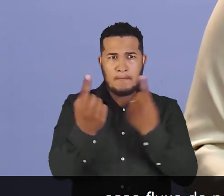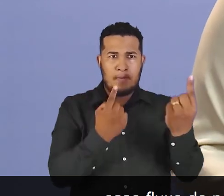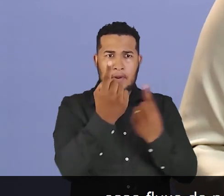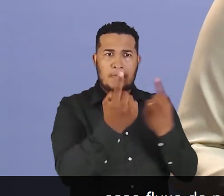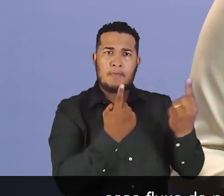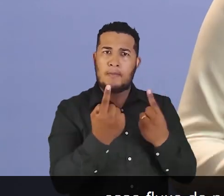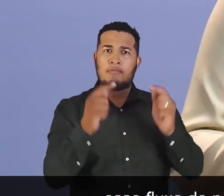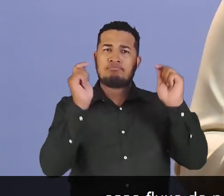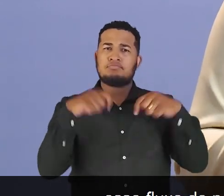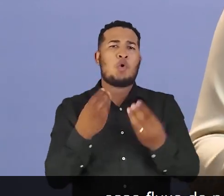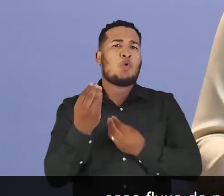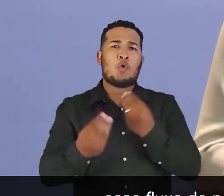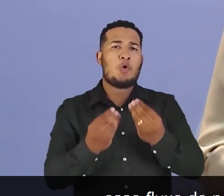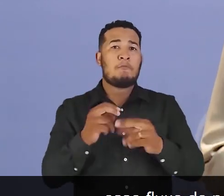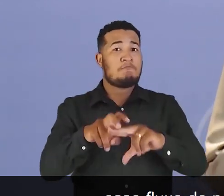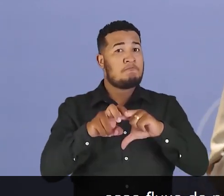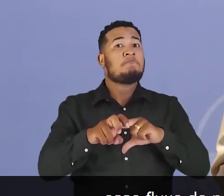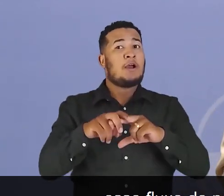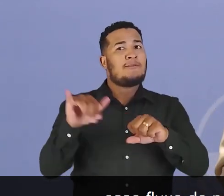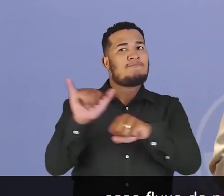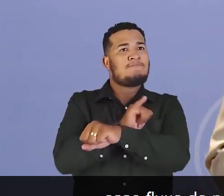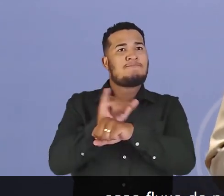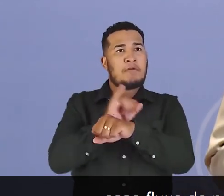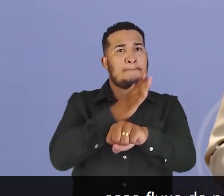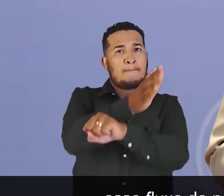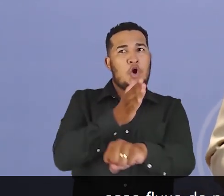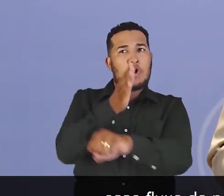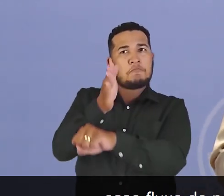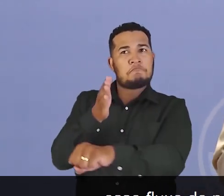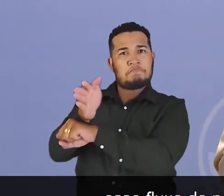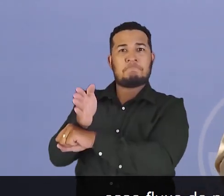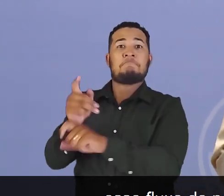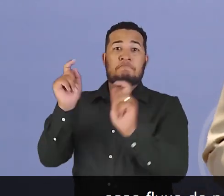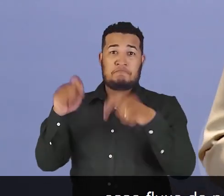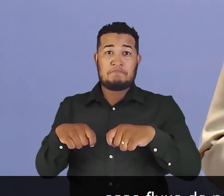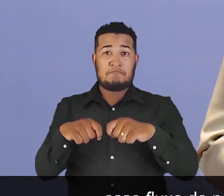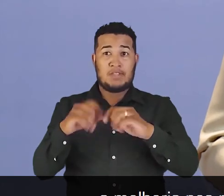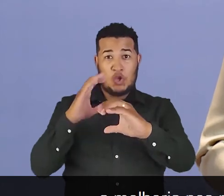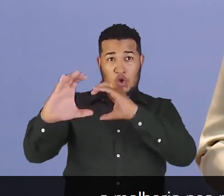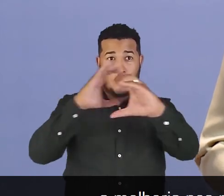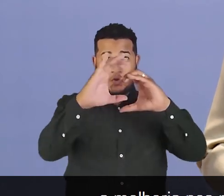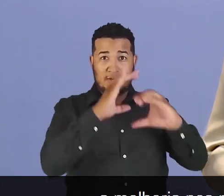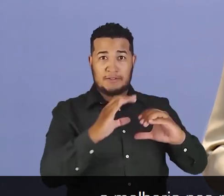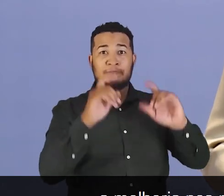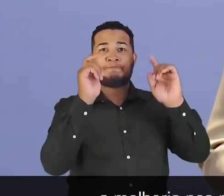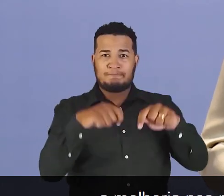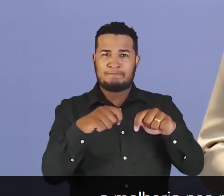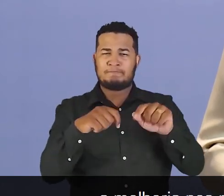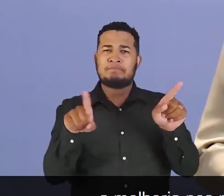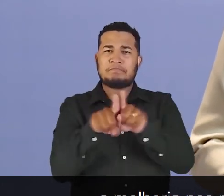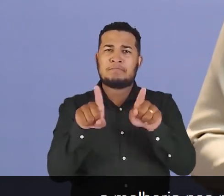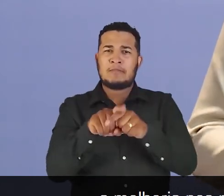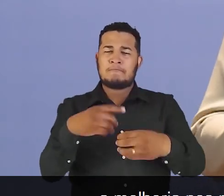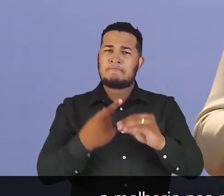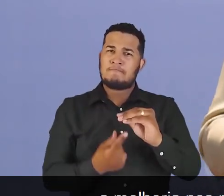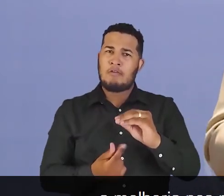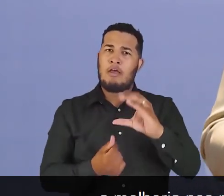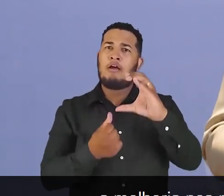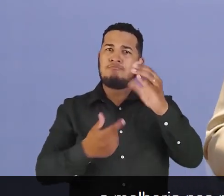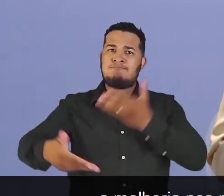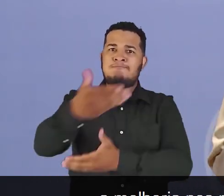de pessoas, ele só foi possível devido à melhoria dos meios de transporte, à melhoria dos meios de comunicação e